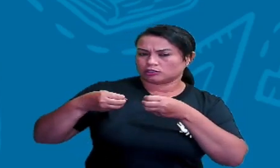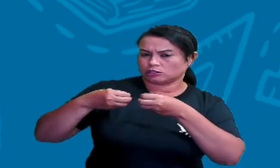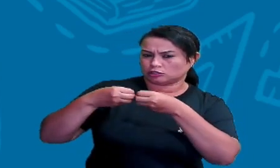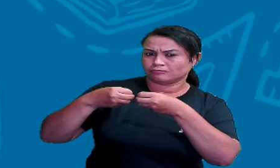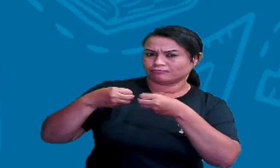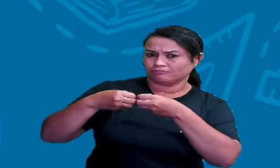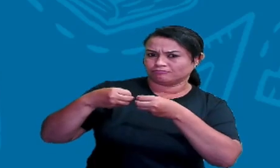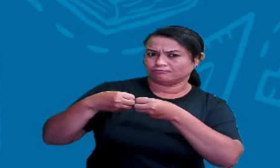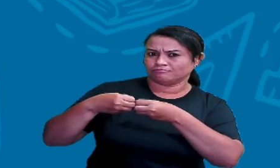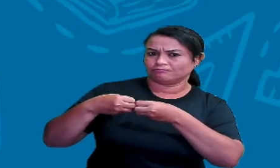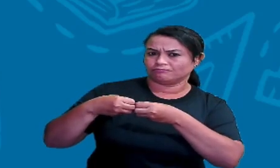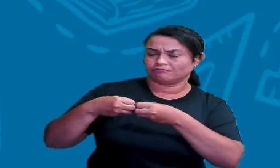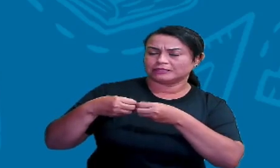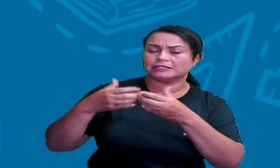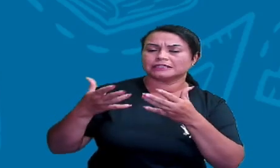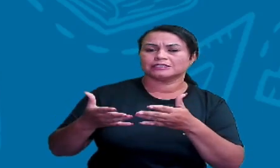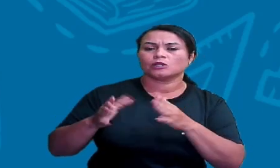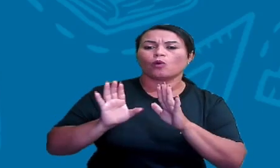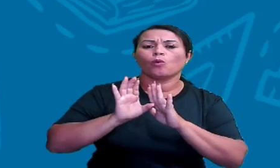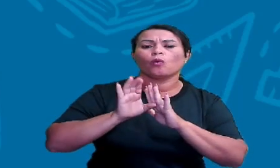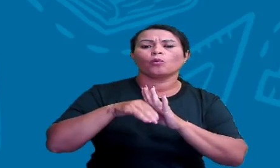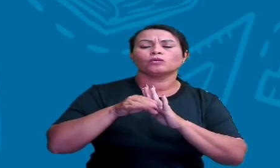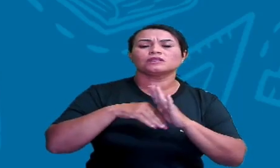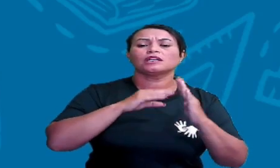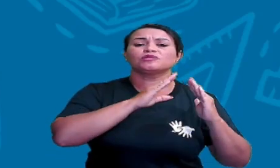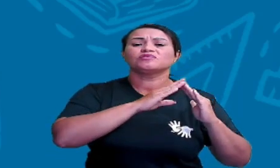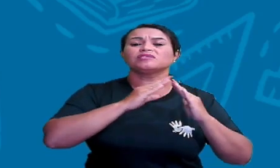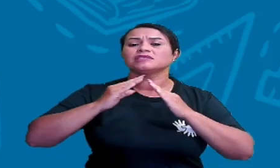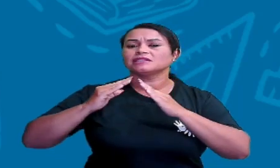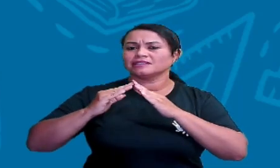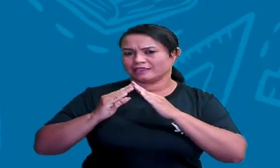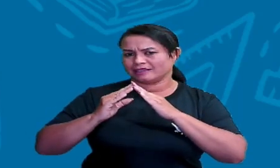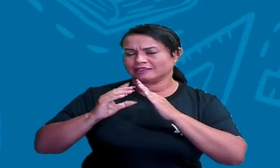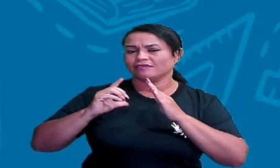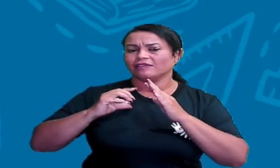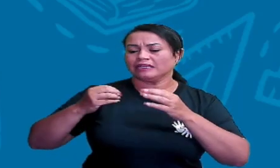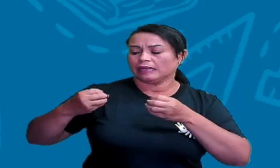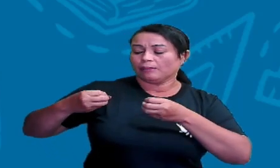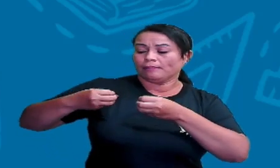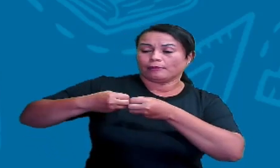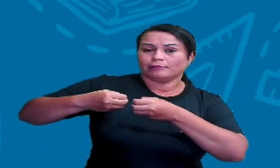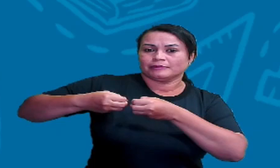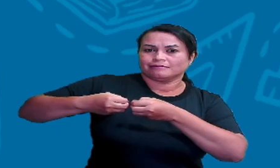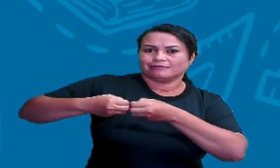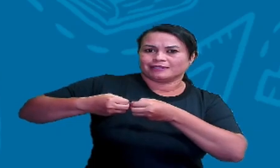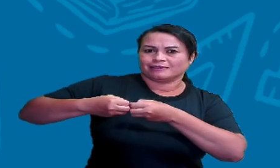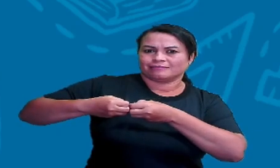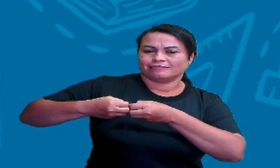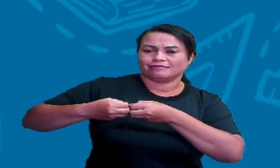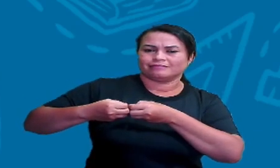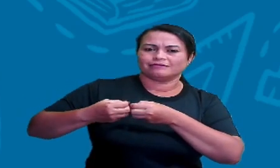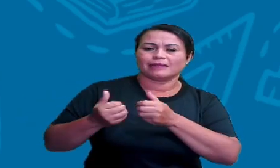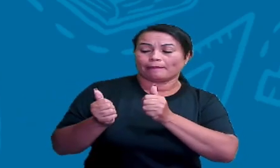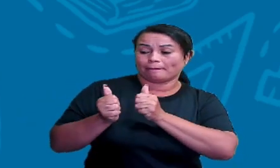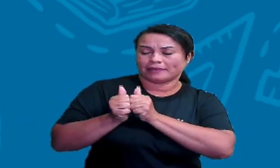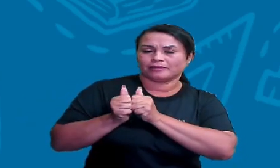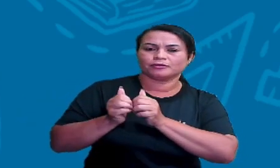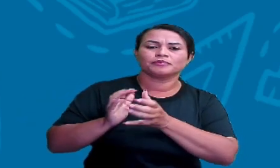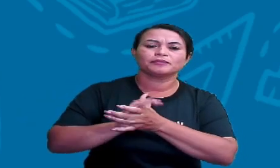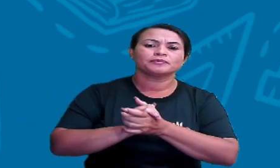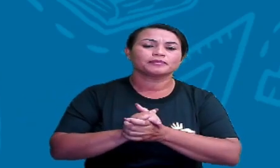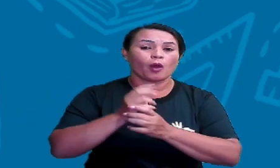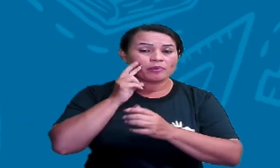não está próximo. Então, o conceito de vizinhança vem daí, tá? Da proximidade. Preste atenção nessa